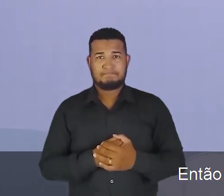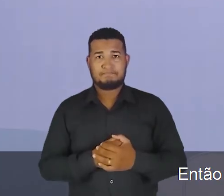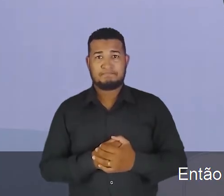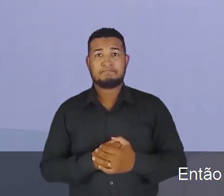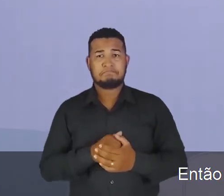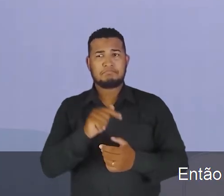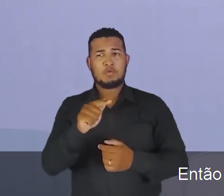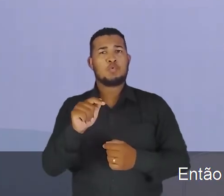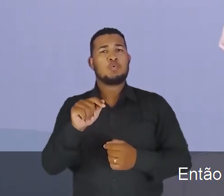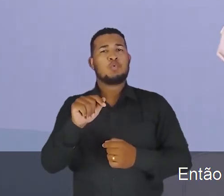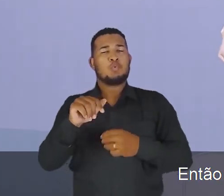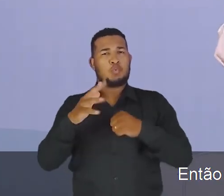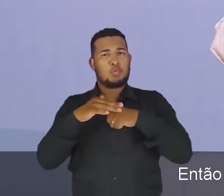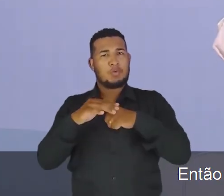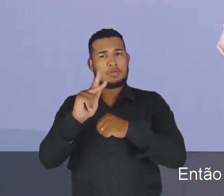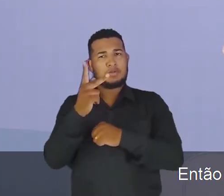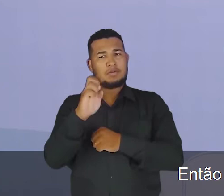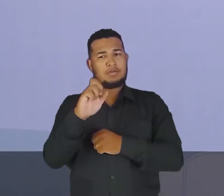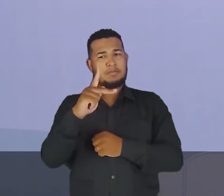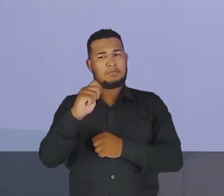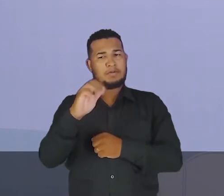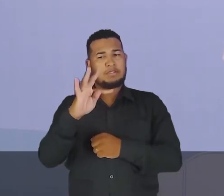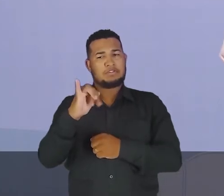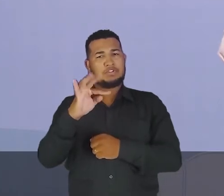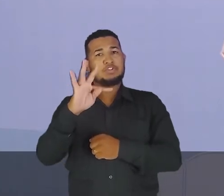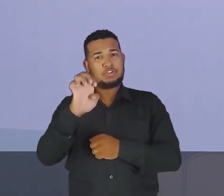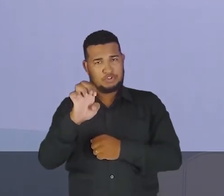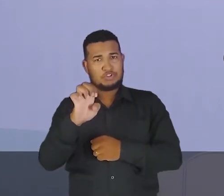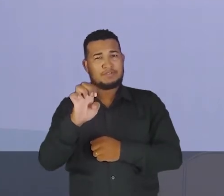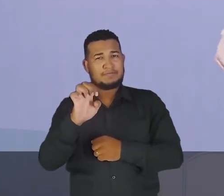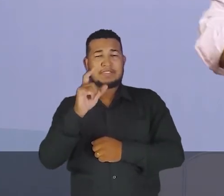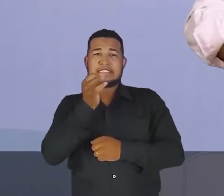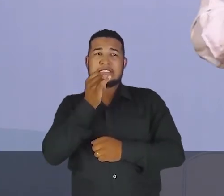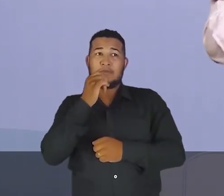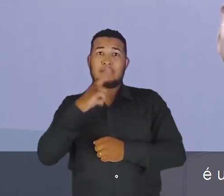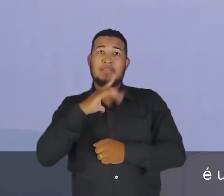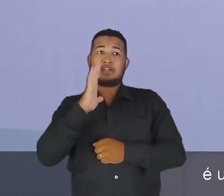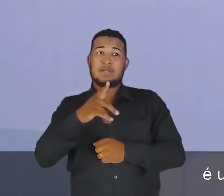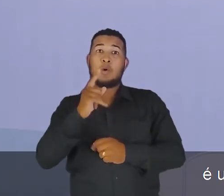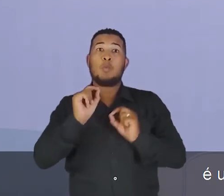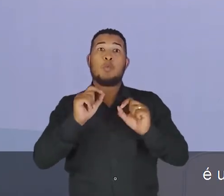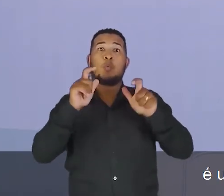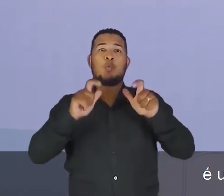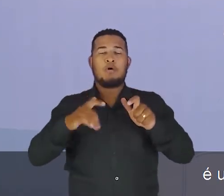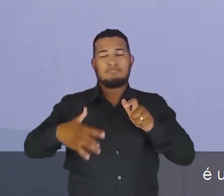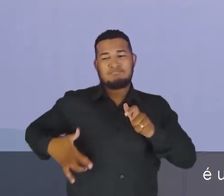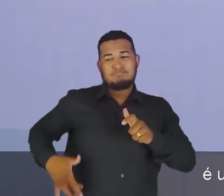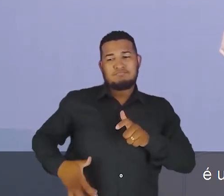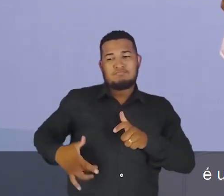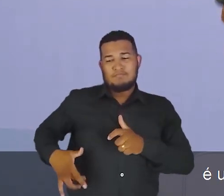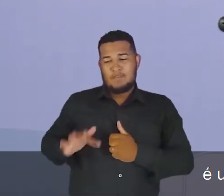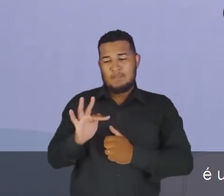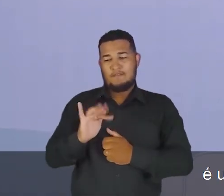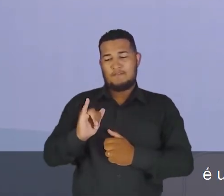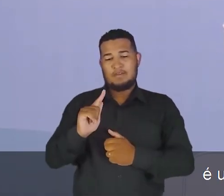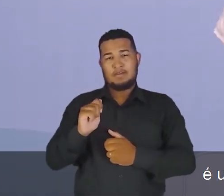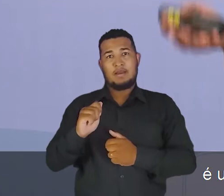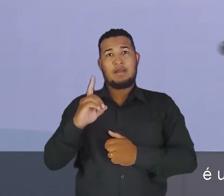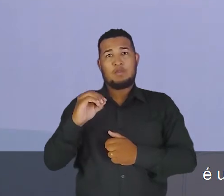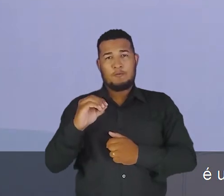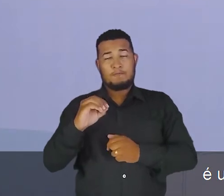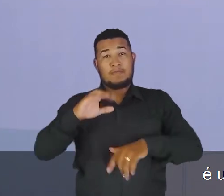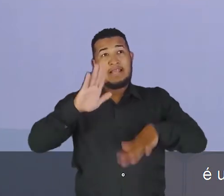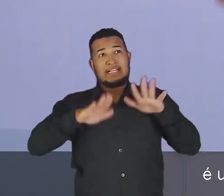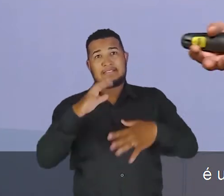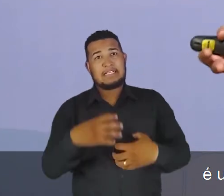A hepatite A é uma doença que, como o próprio nome já fala, é uma hepatite, né, afeta o fígado. É uma doença que pode ser